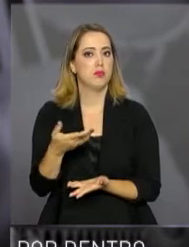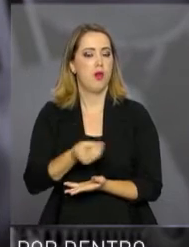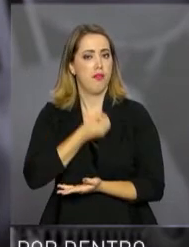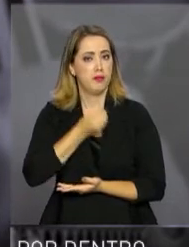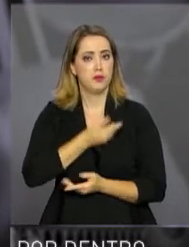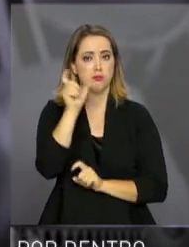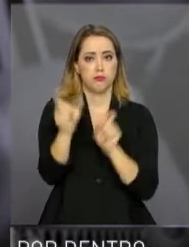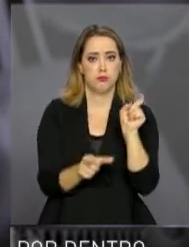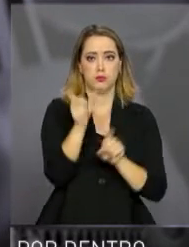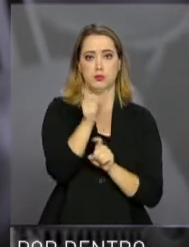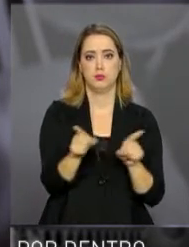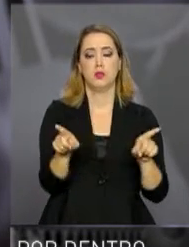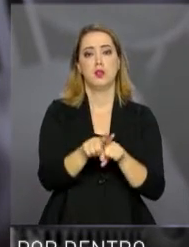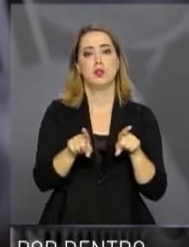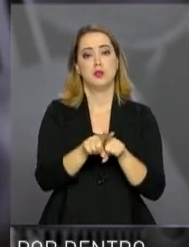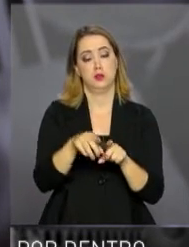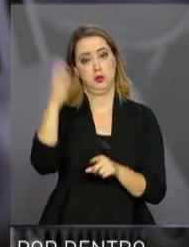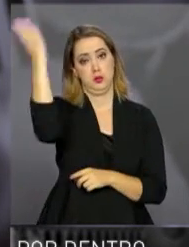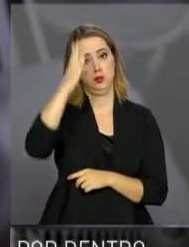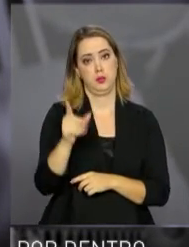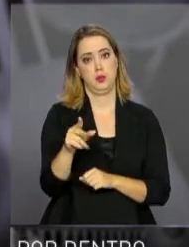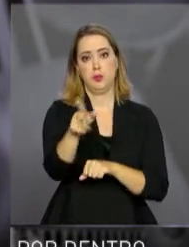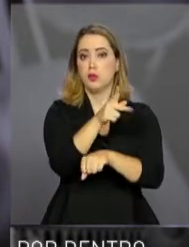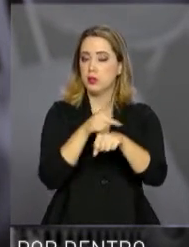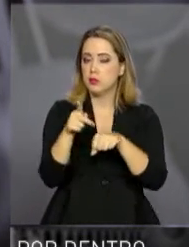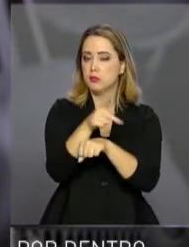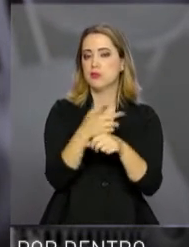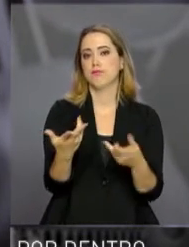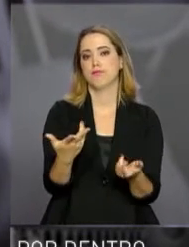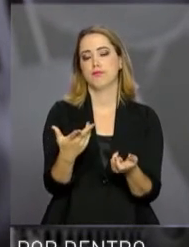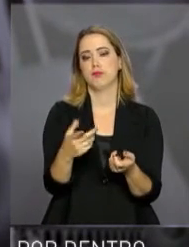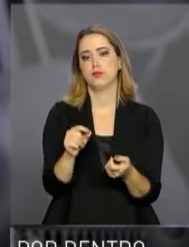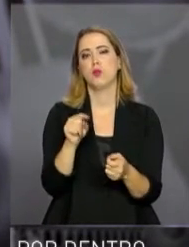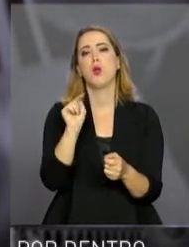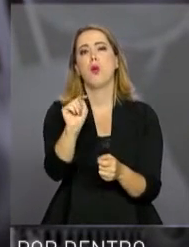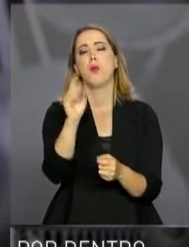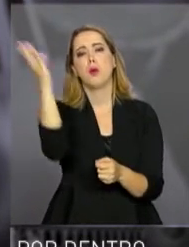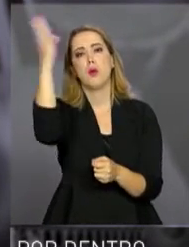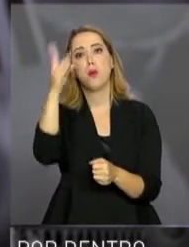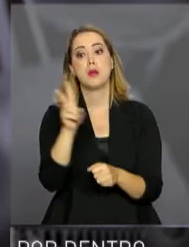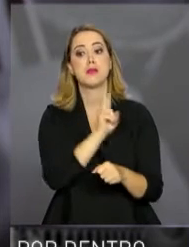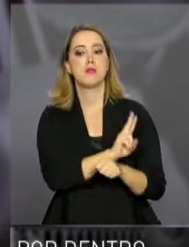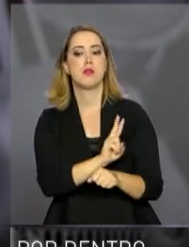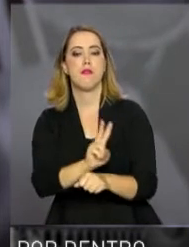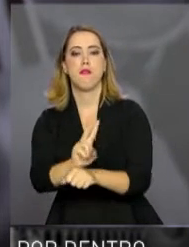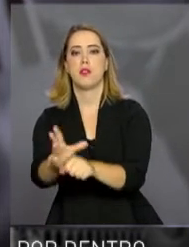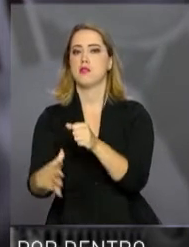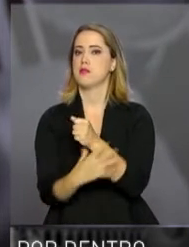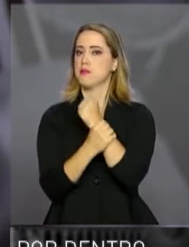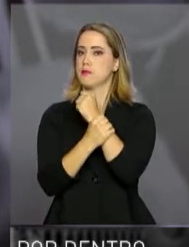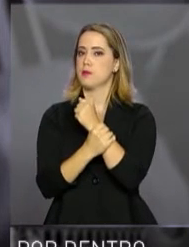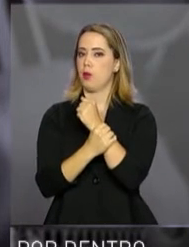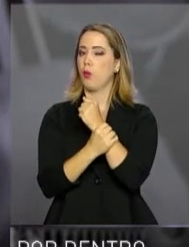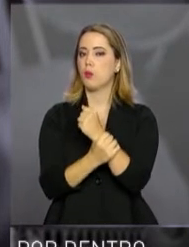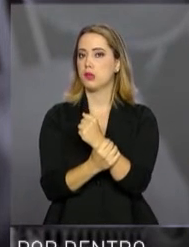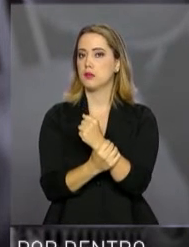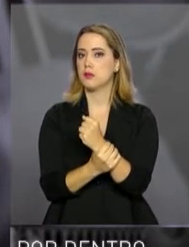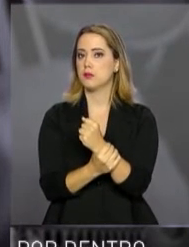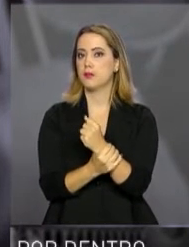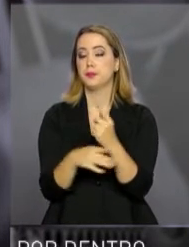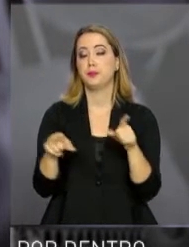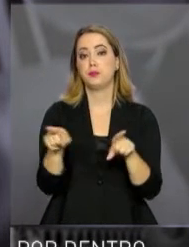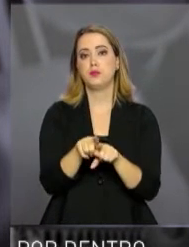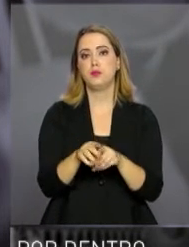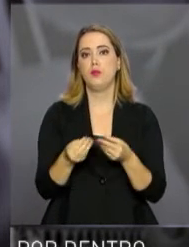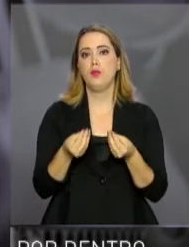das pessoas e ao Brasil como um país. Ao Brasil no campo da defesa, no campo da segurança nacional,